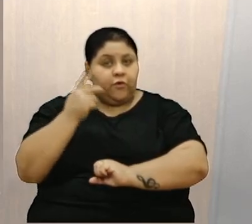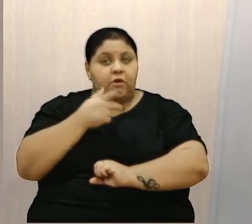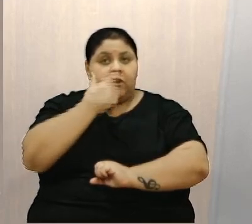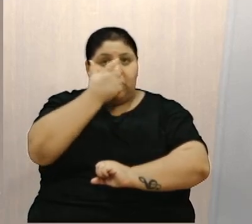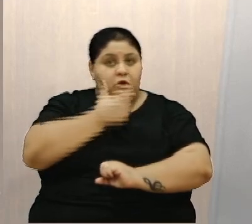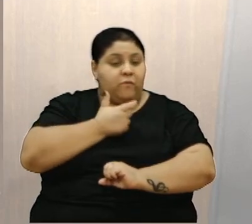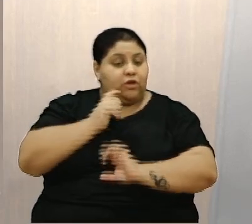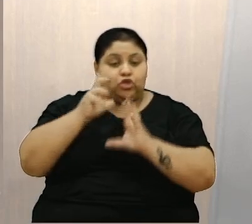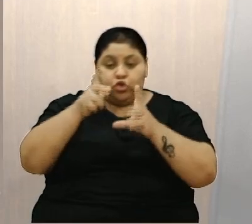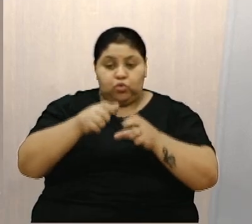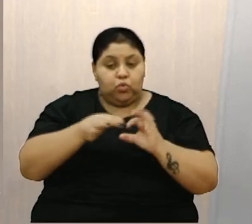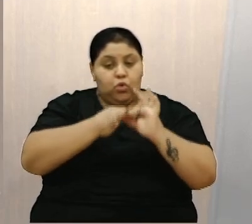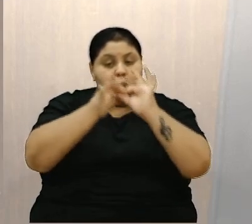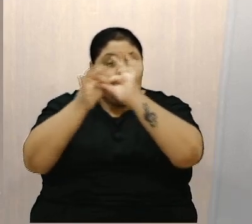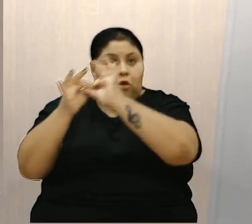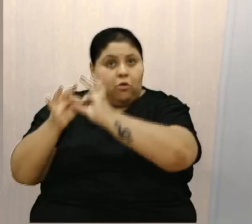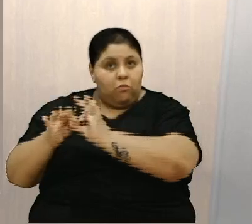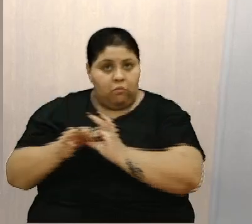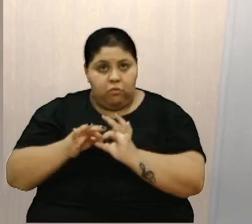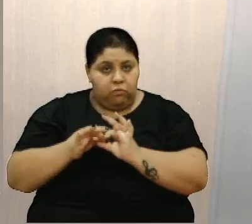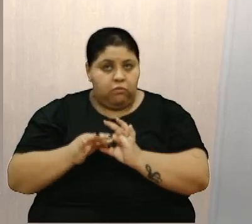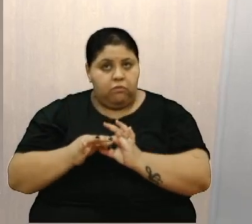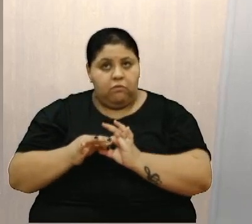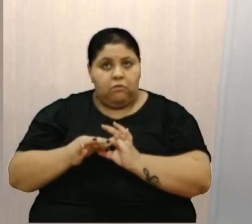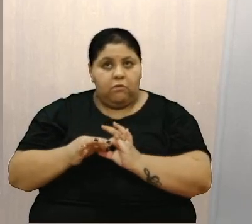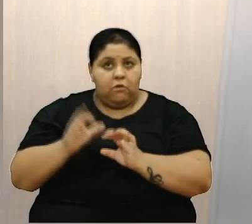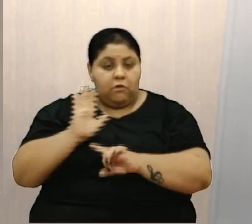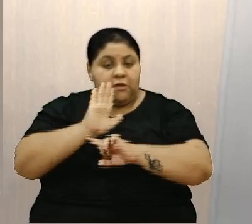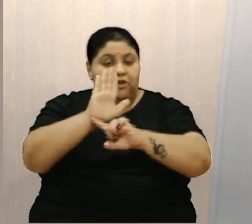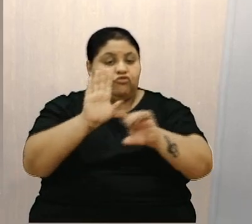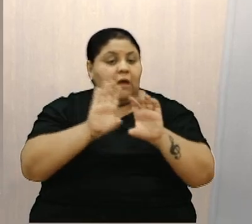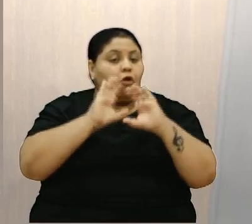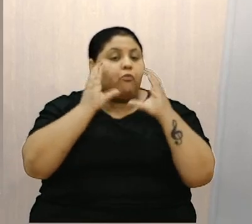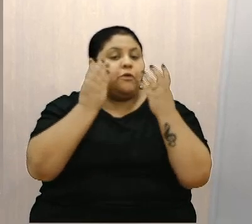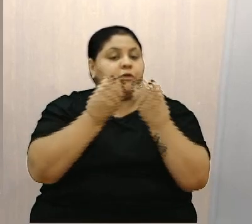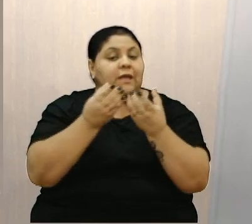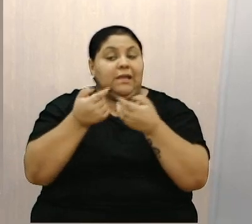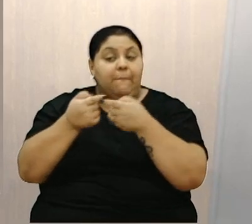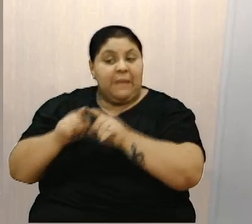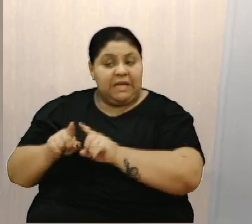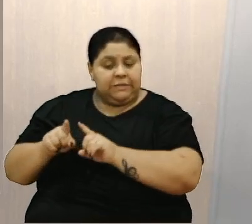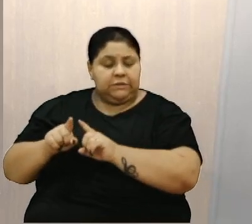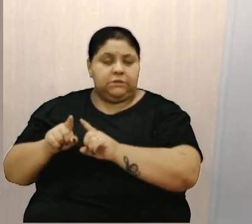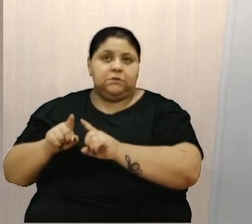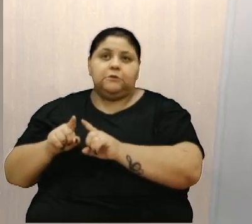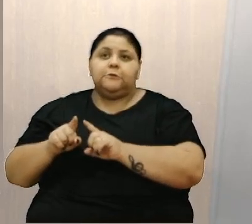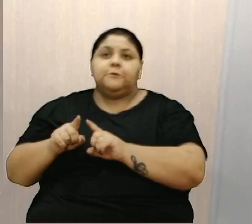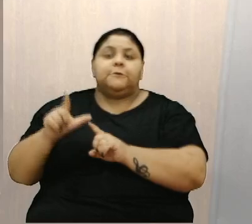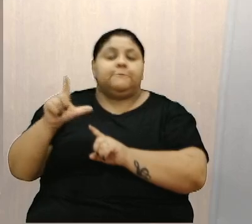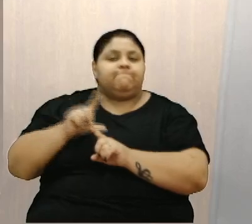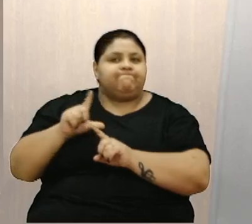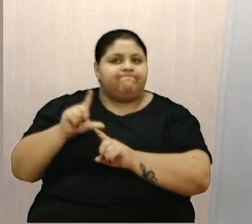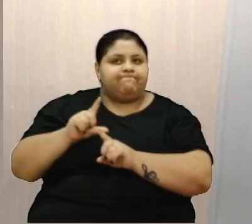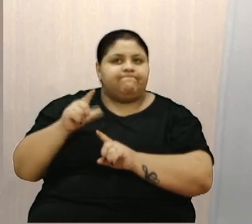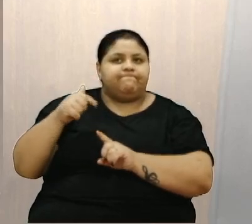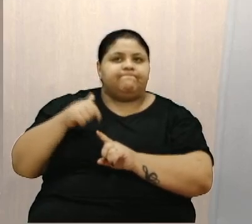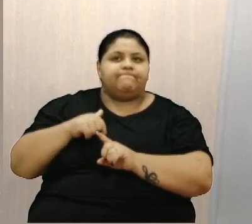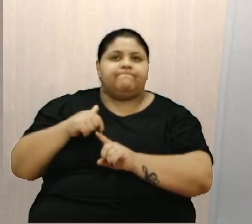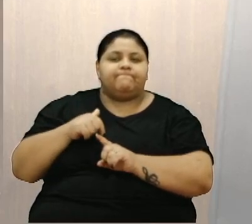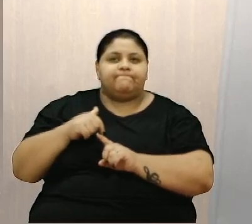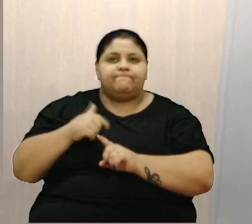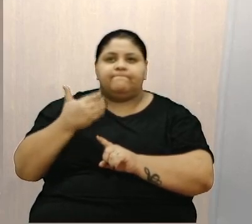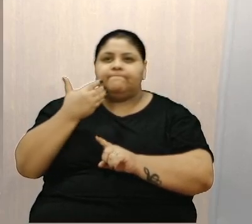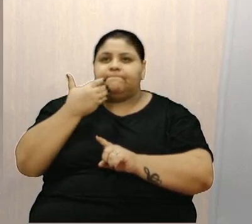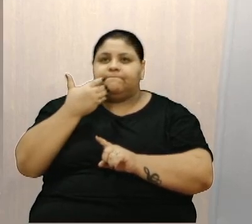se unir pela boa causa, que é tentar ajudar a comunidade. Mas vai ter uma coisa. Eu vou pegar esses aí